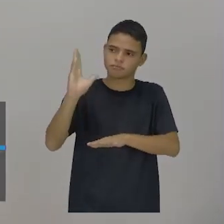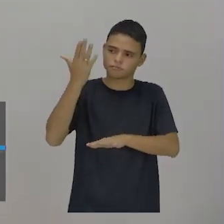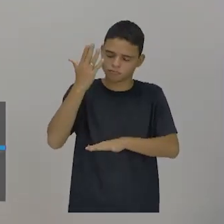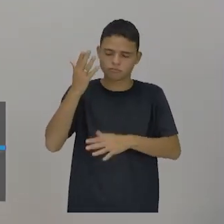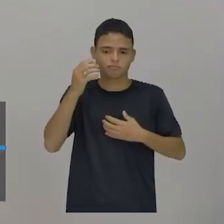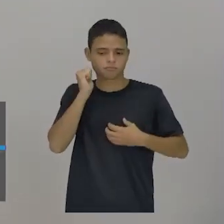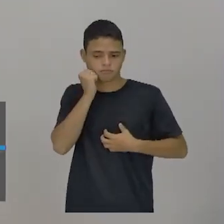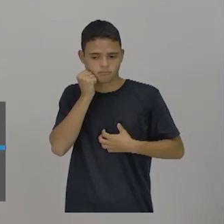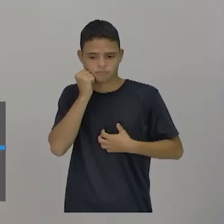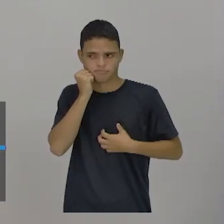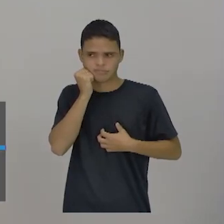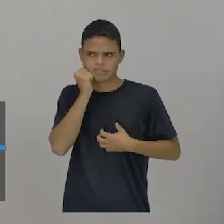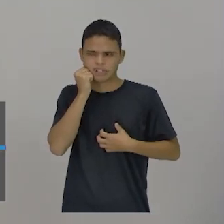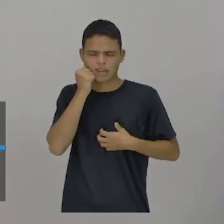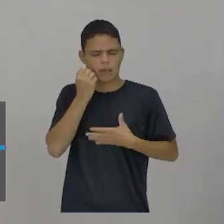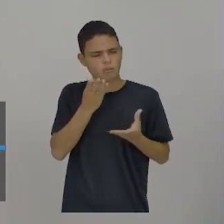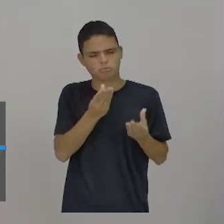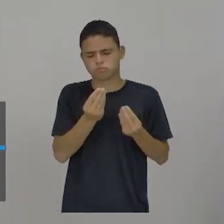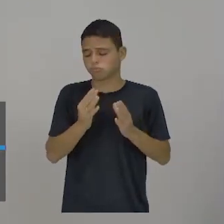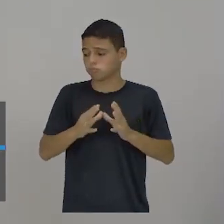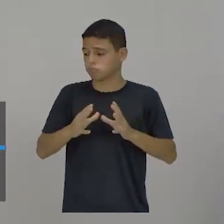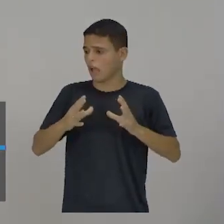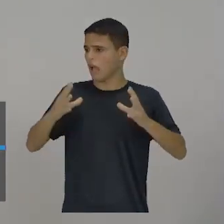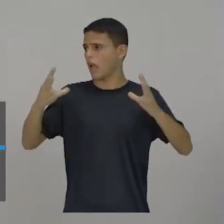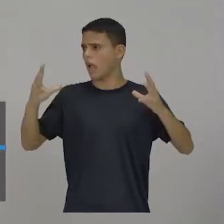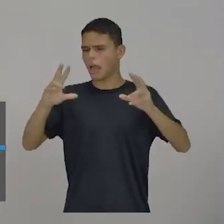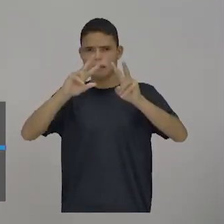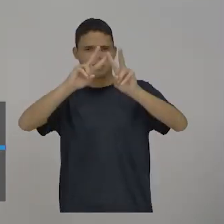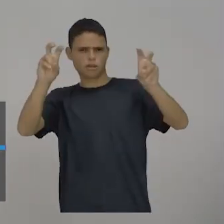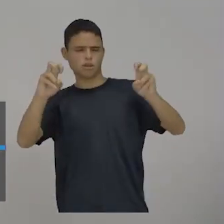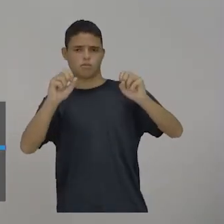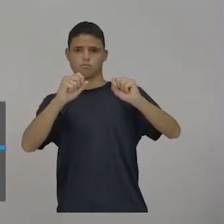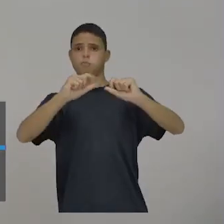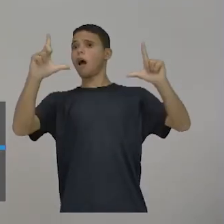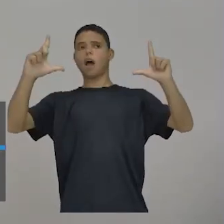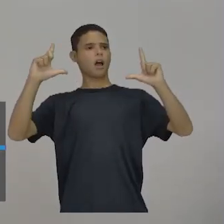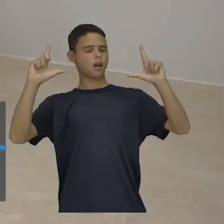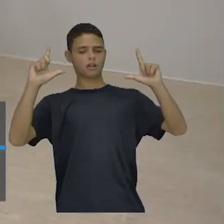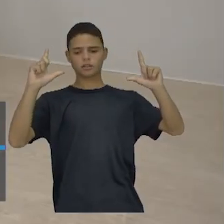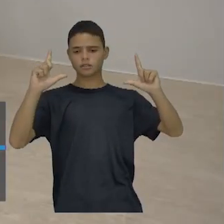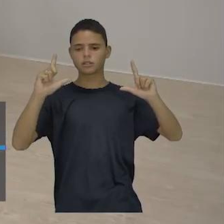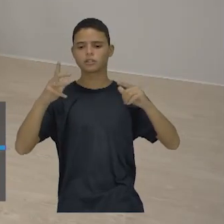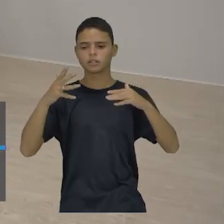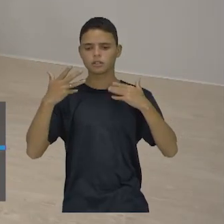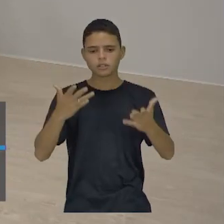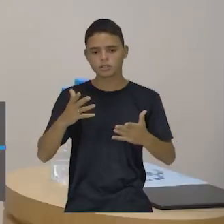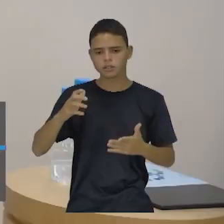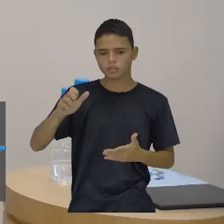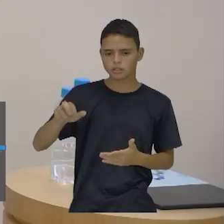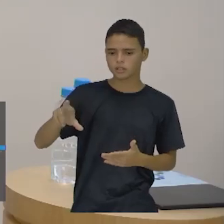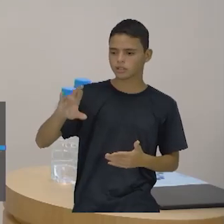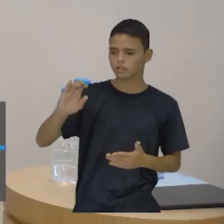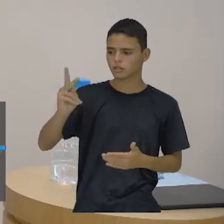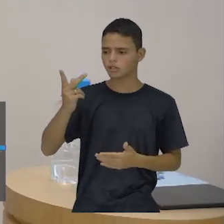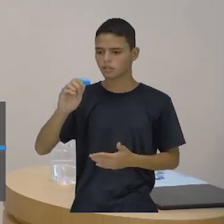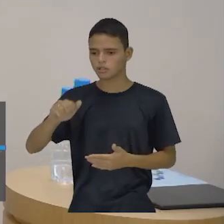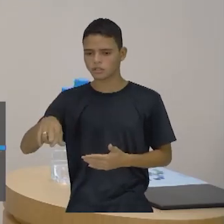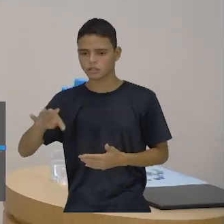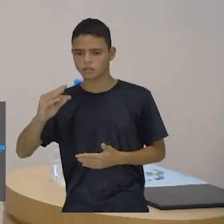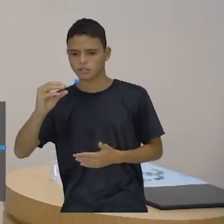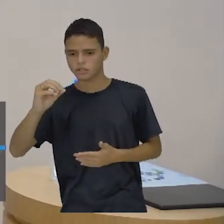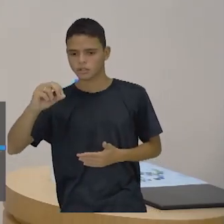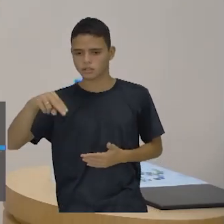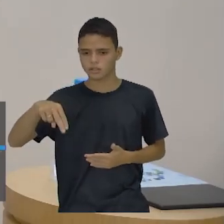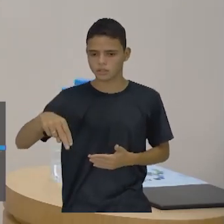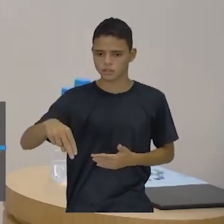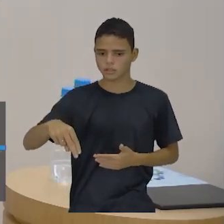super exagerada, com os títulos, né, chamativos. O Heitor exagerou aqui, o Heitor olha, mandou bem, olha só. O Heitor fala, invasão